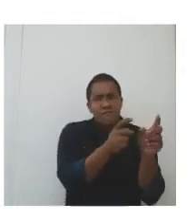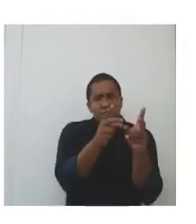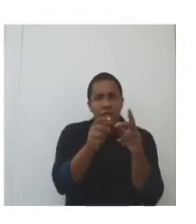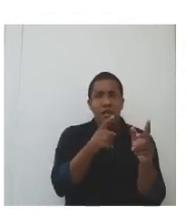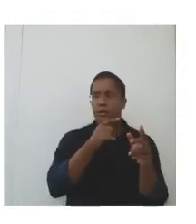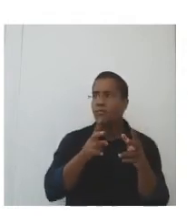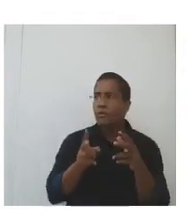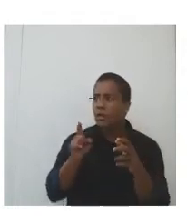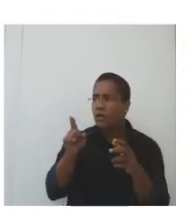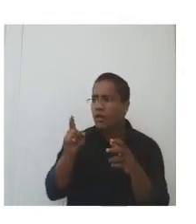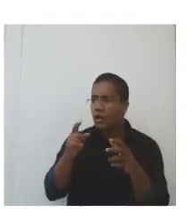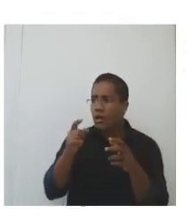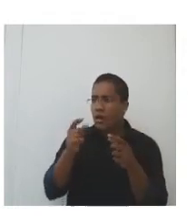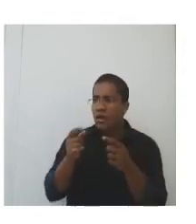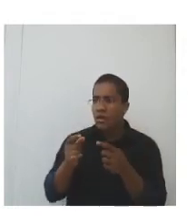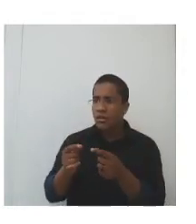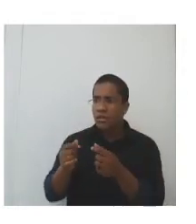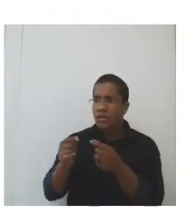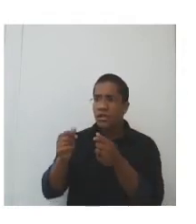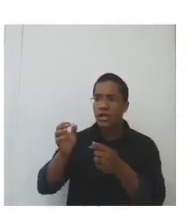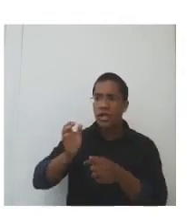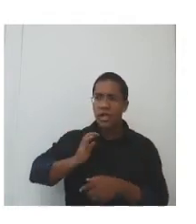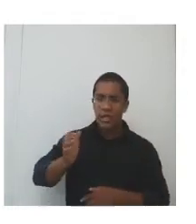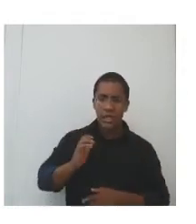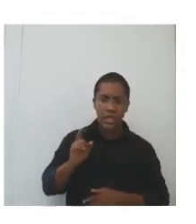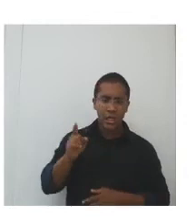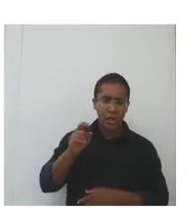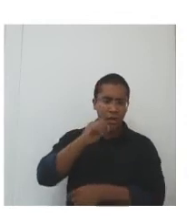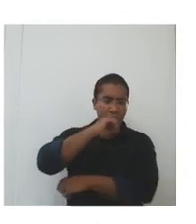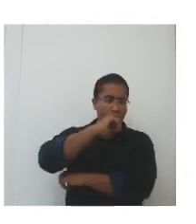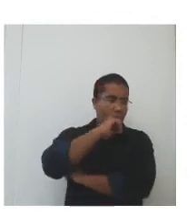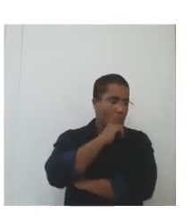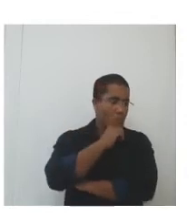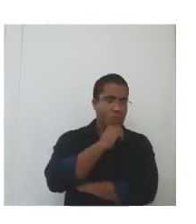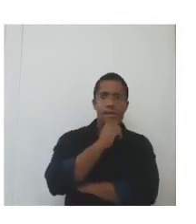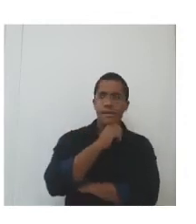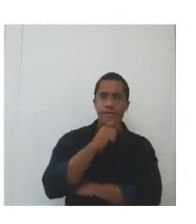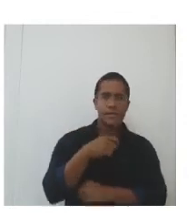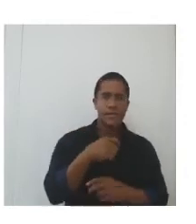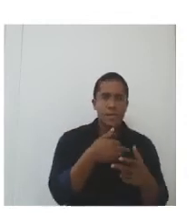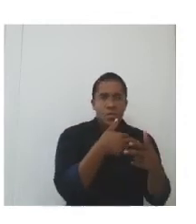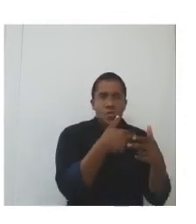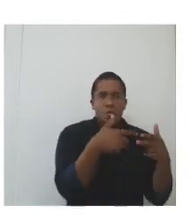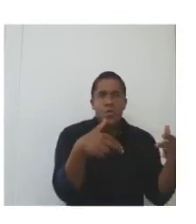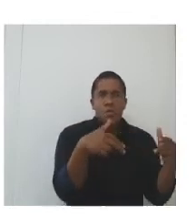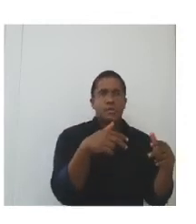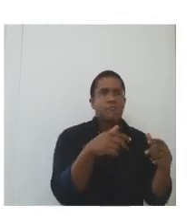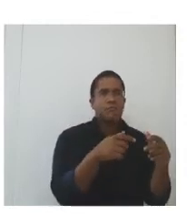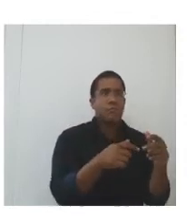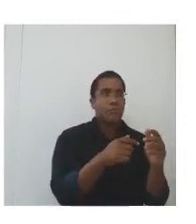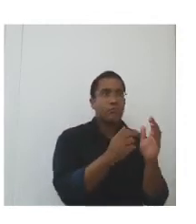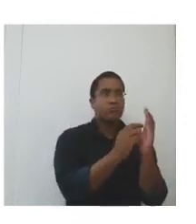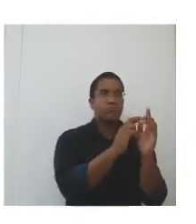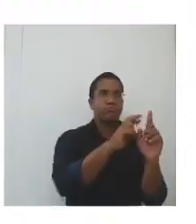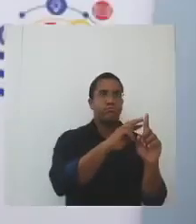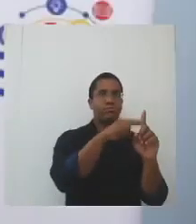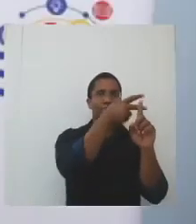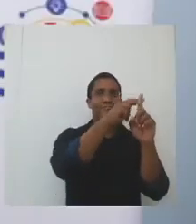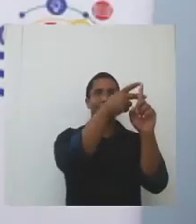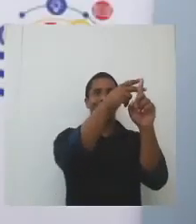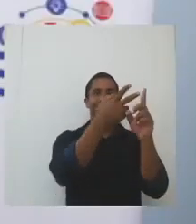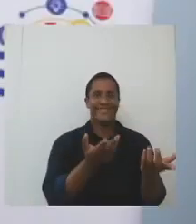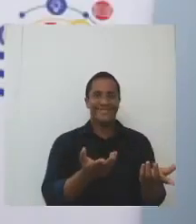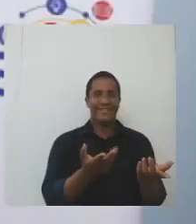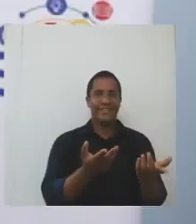né, endieirada. Precisa entender isso. Nós vamos ter elevação do preço dos produtos. E quem morava aqui, pessoal?